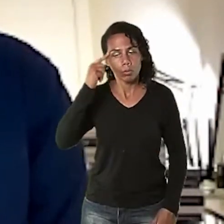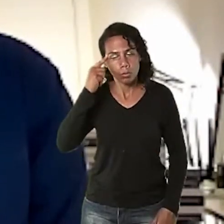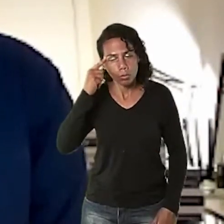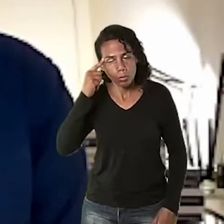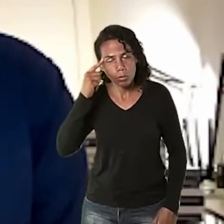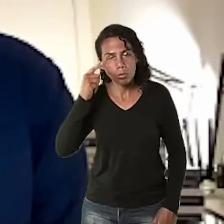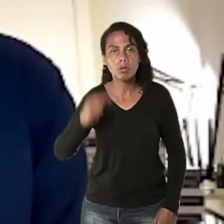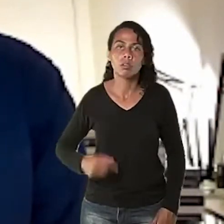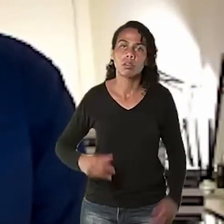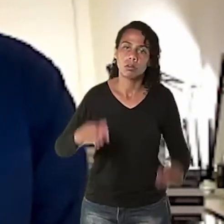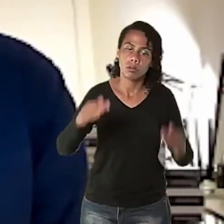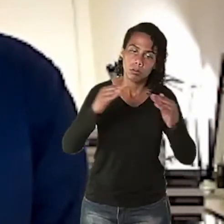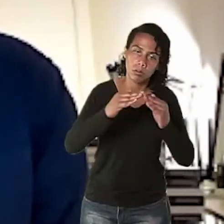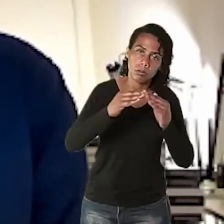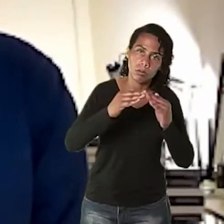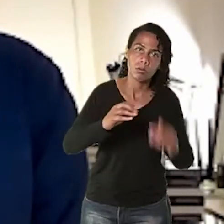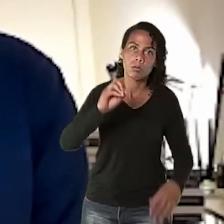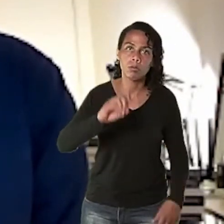luz nova,